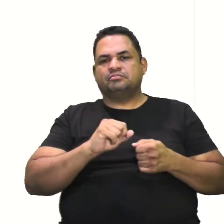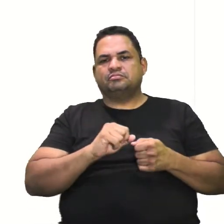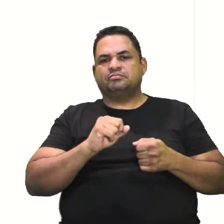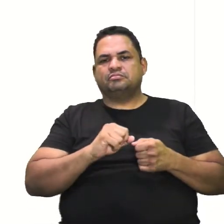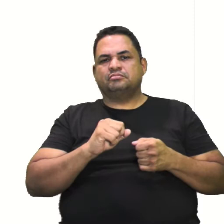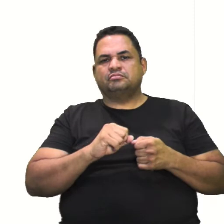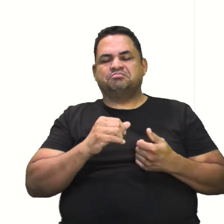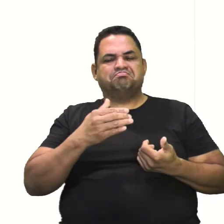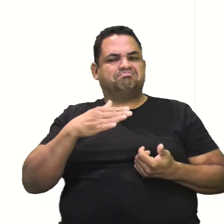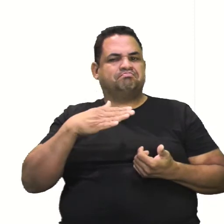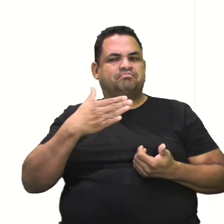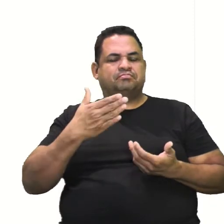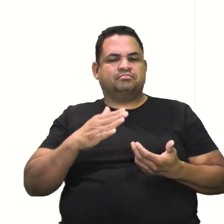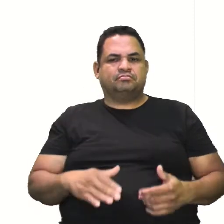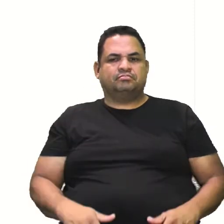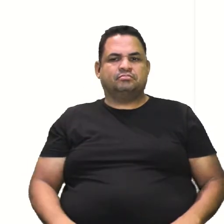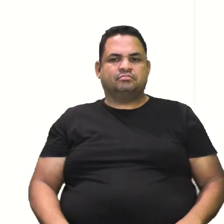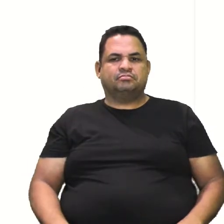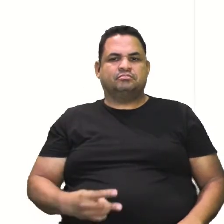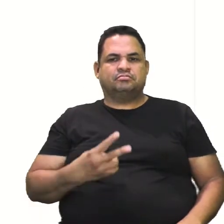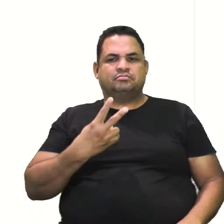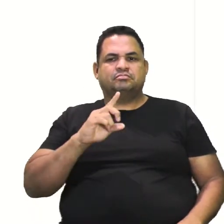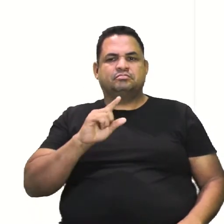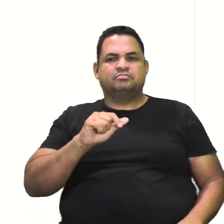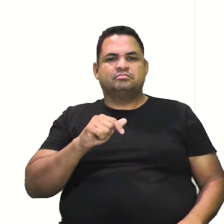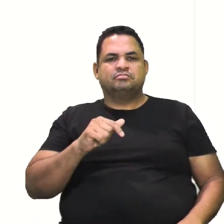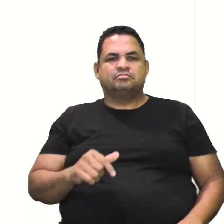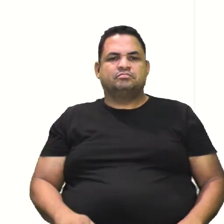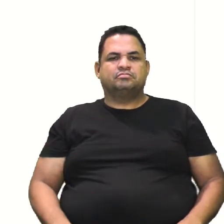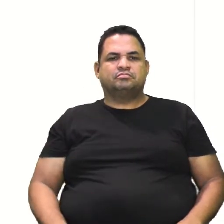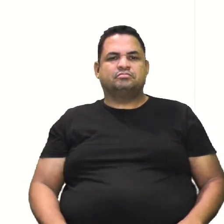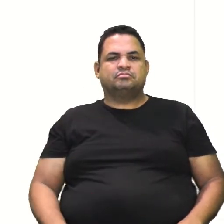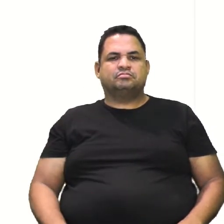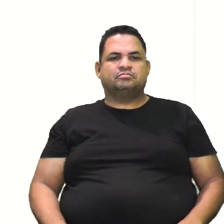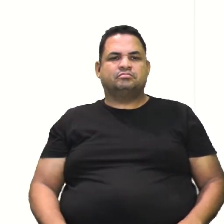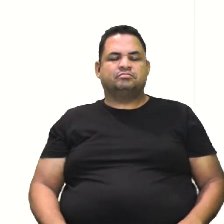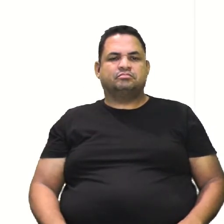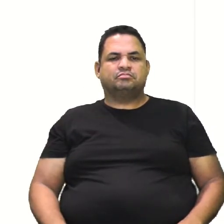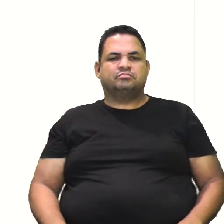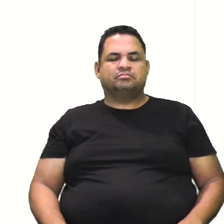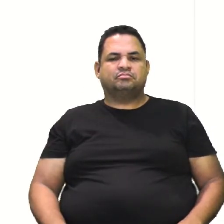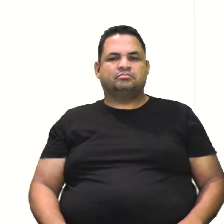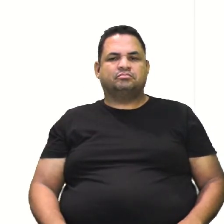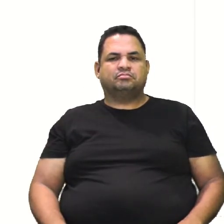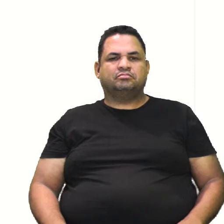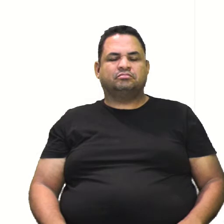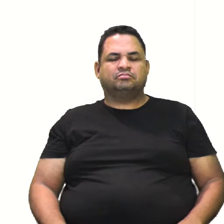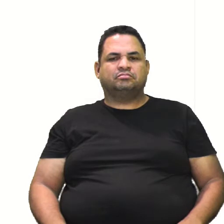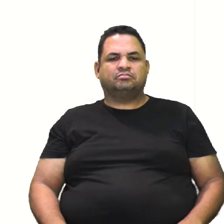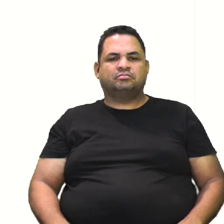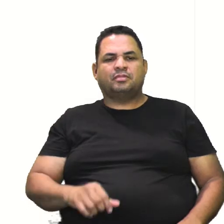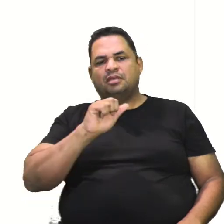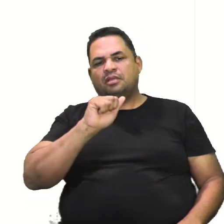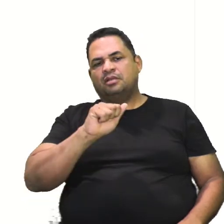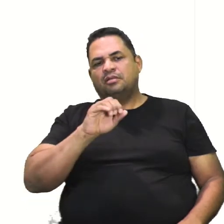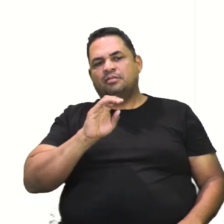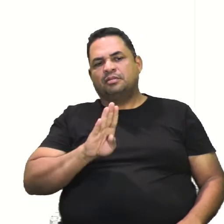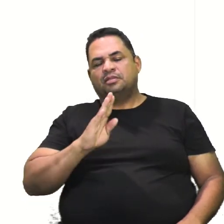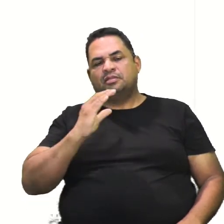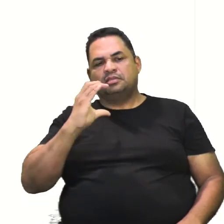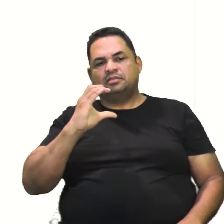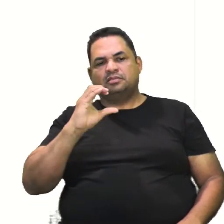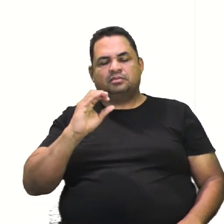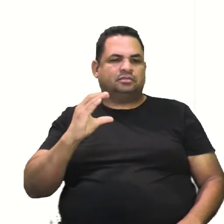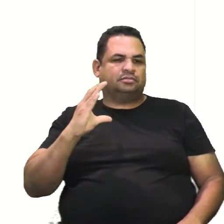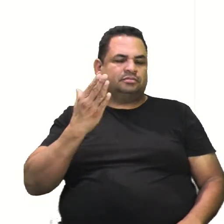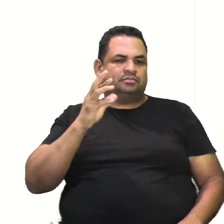mais ou menos aproximado, né? Vamos lá, 2, o que mesmo? E aqui, ó, então a gente vai ter o A, B e o C da reta aqui,